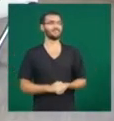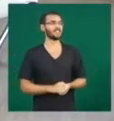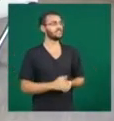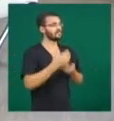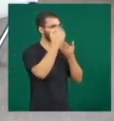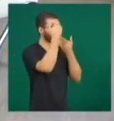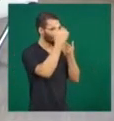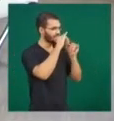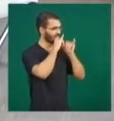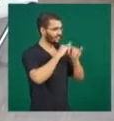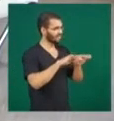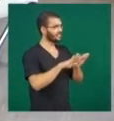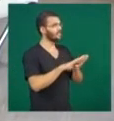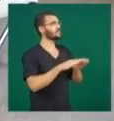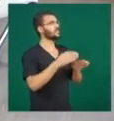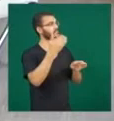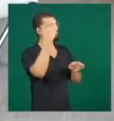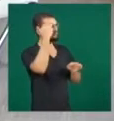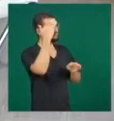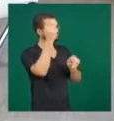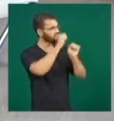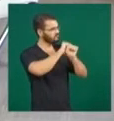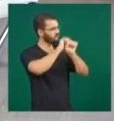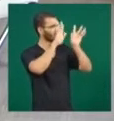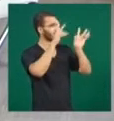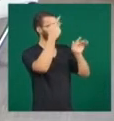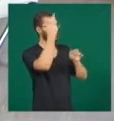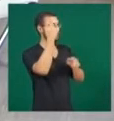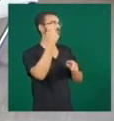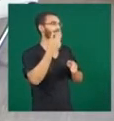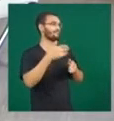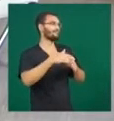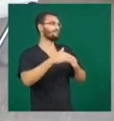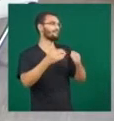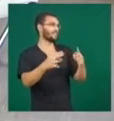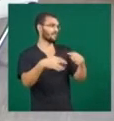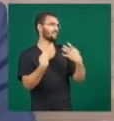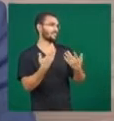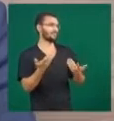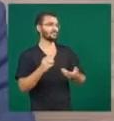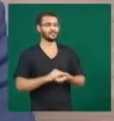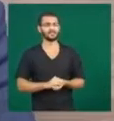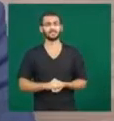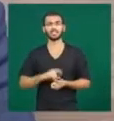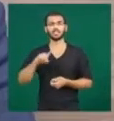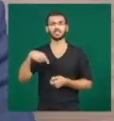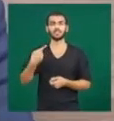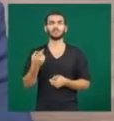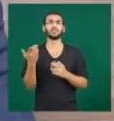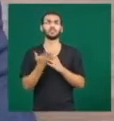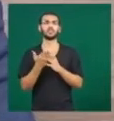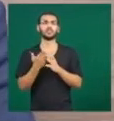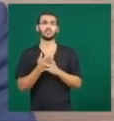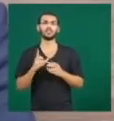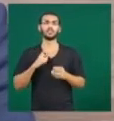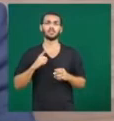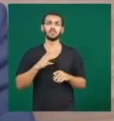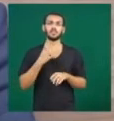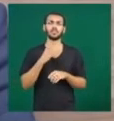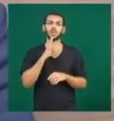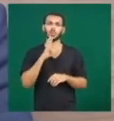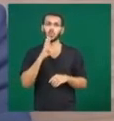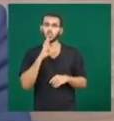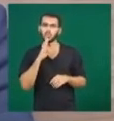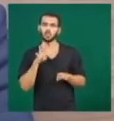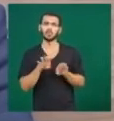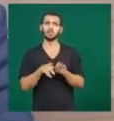pelas informações. Eu tenho certeza que esclareceu muita dúvida de quem nos acompanha em casa. Muito obrigado mais uma vez. Eu quem agradeço. E depois do intervalo, muito conhecimento e prática